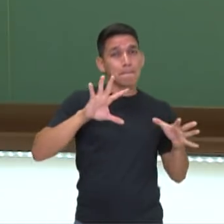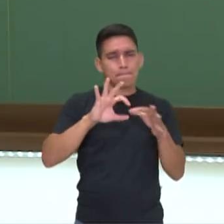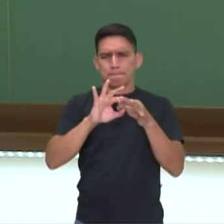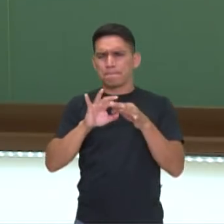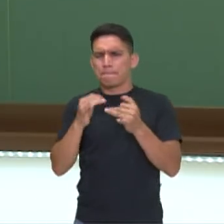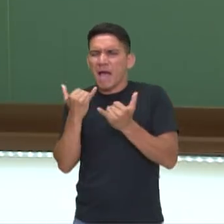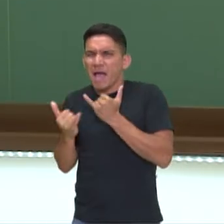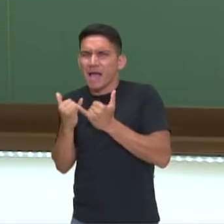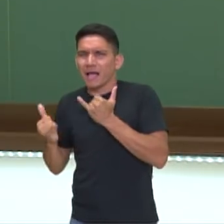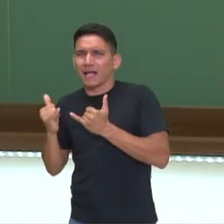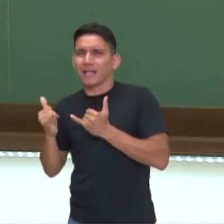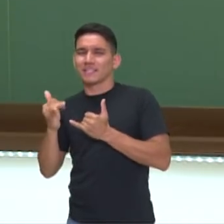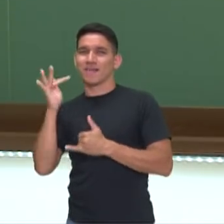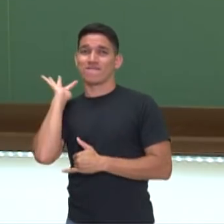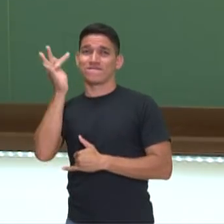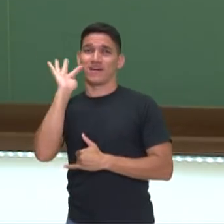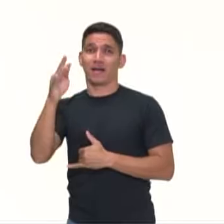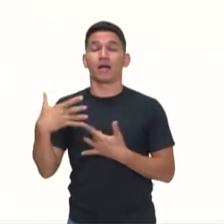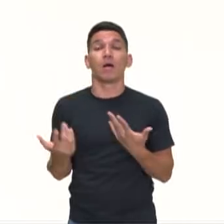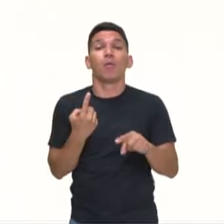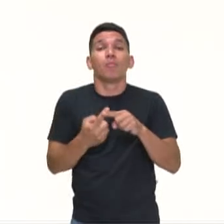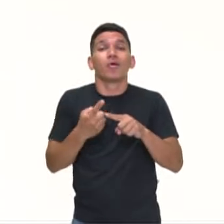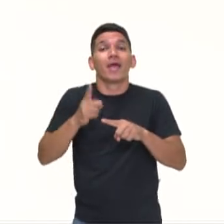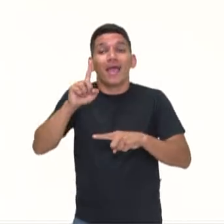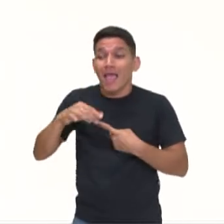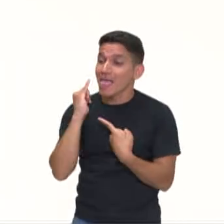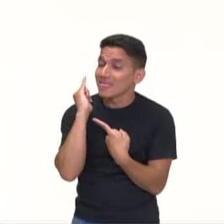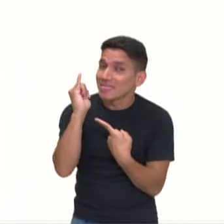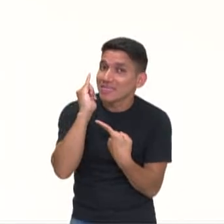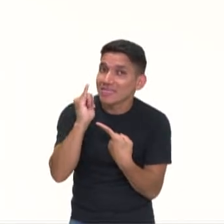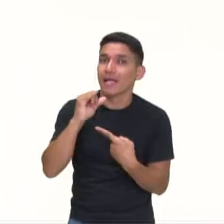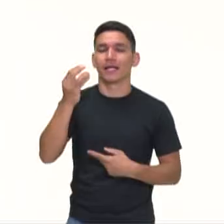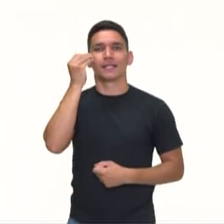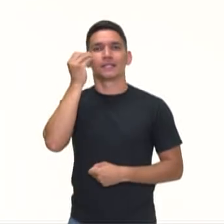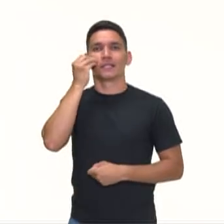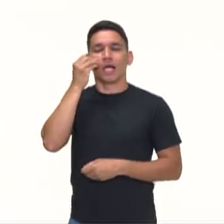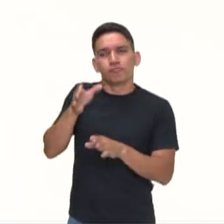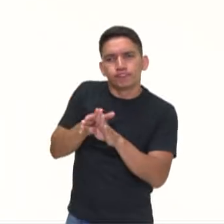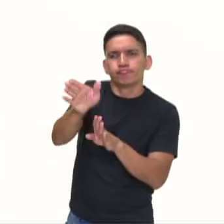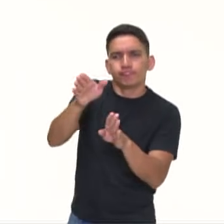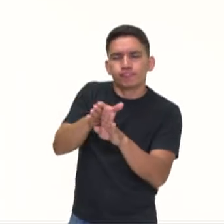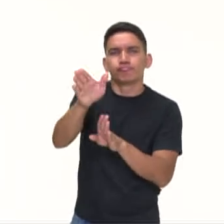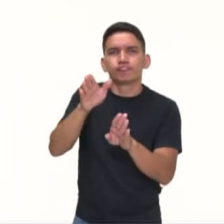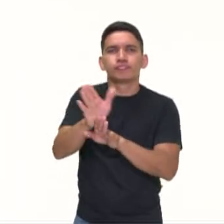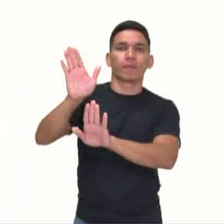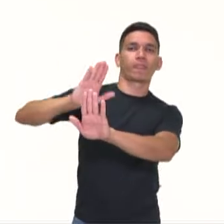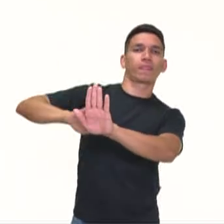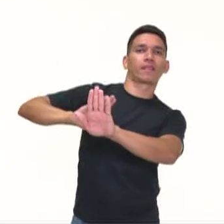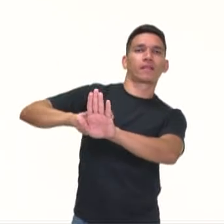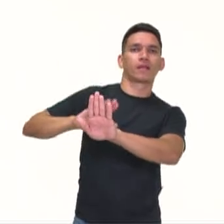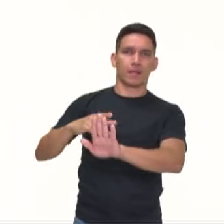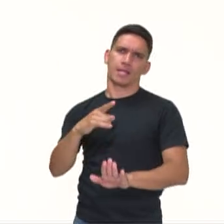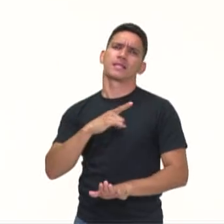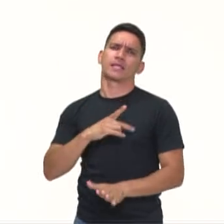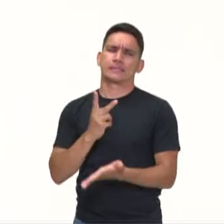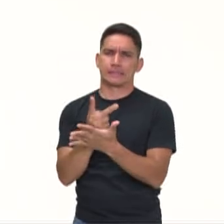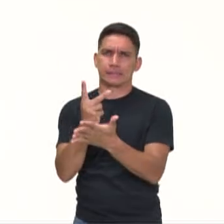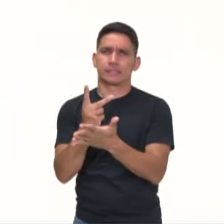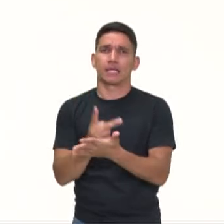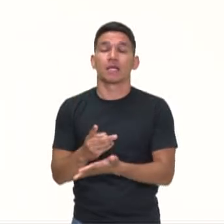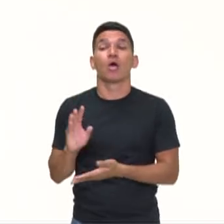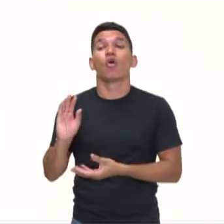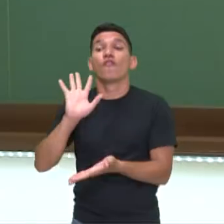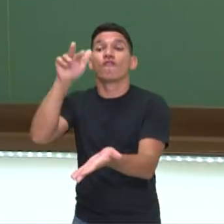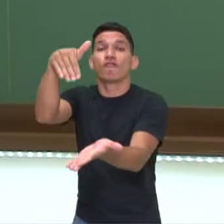quê? Porque é uma narrativa com o objetivo de trazer um ensinamento moral. Então a fábula sempre tem a moral da história,